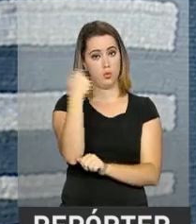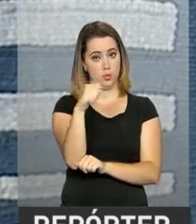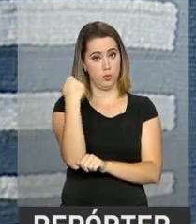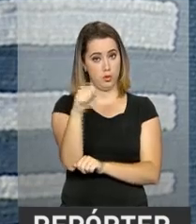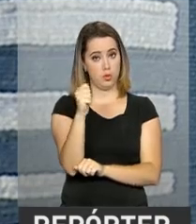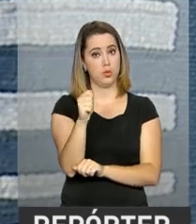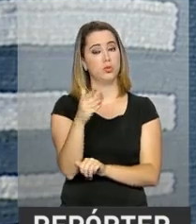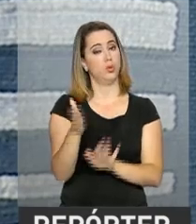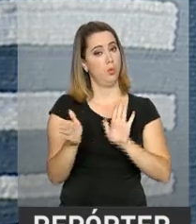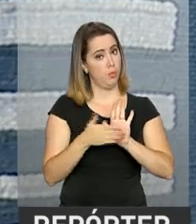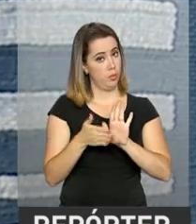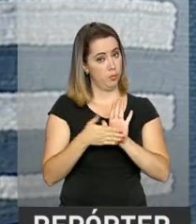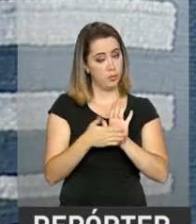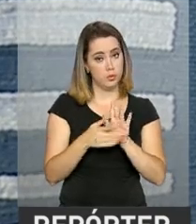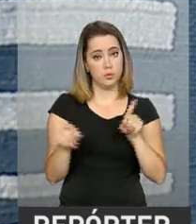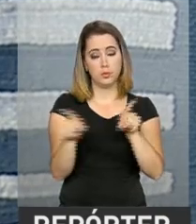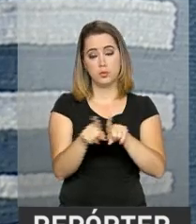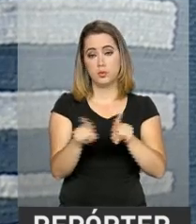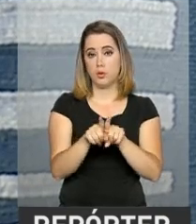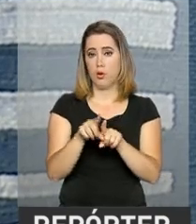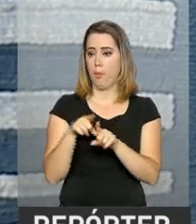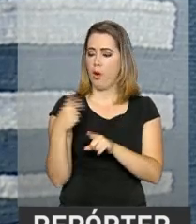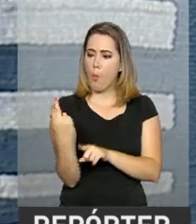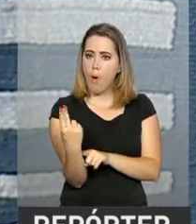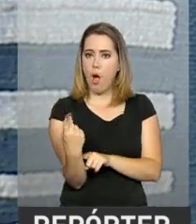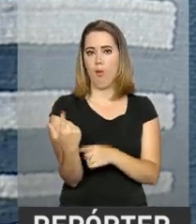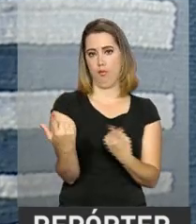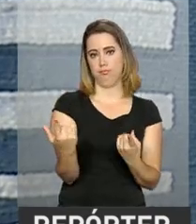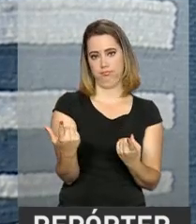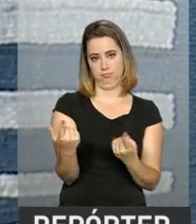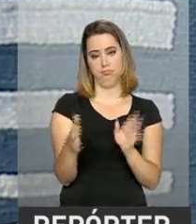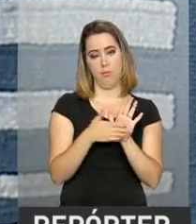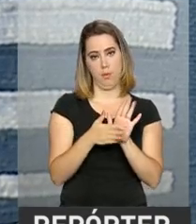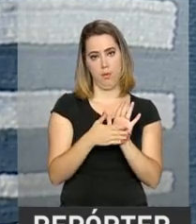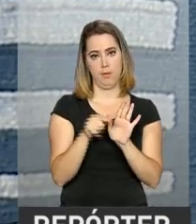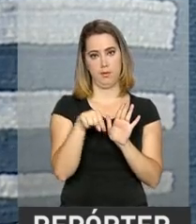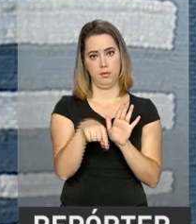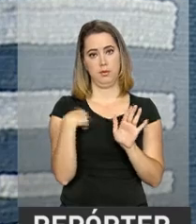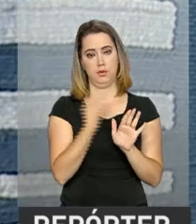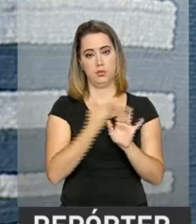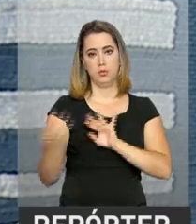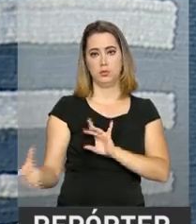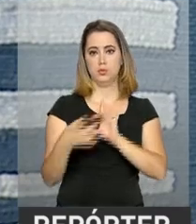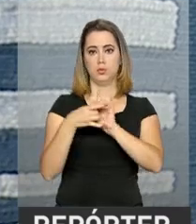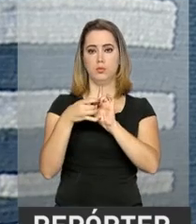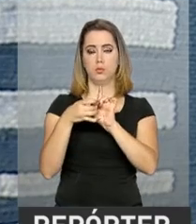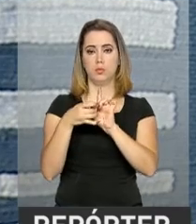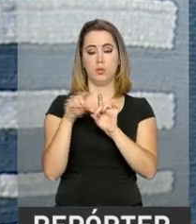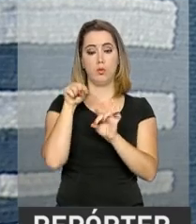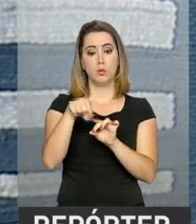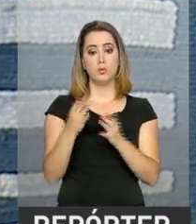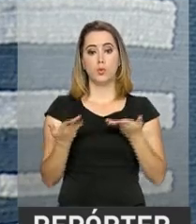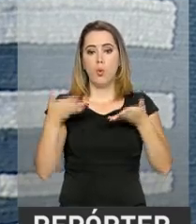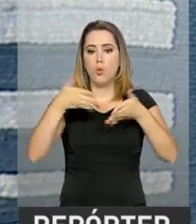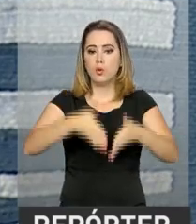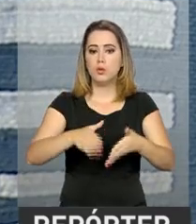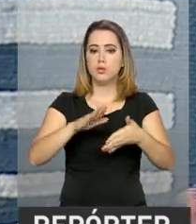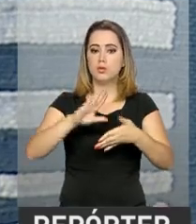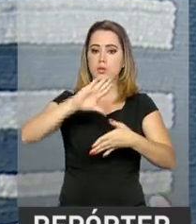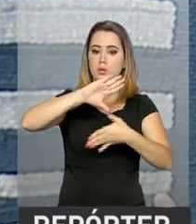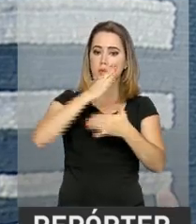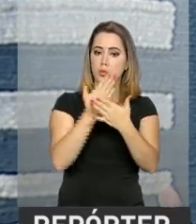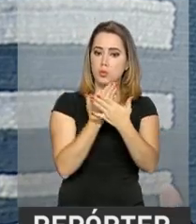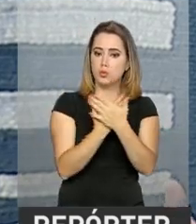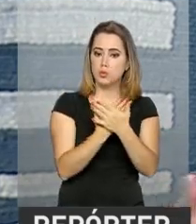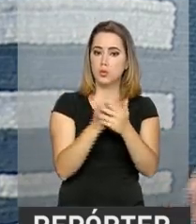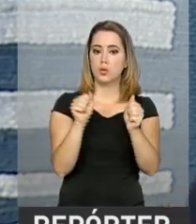até coincidimos até na proposta de nos integrarmos integrar o Mercosul com a aliança do